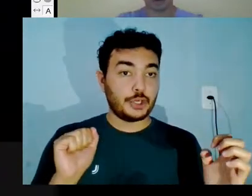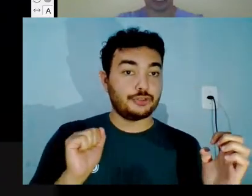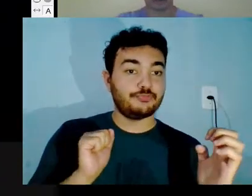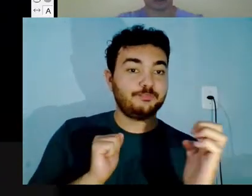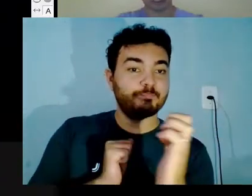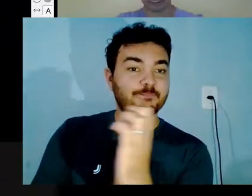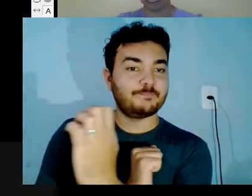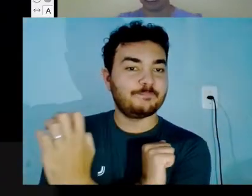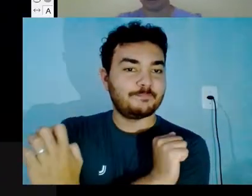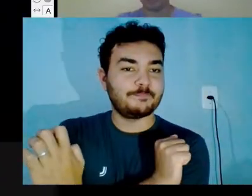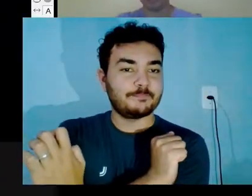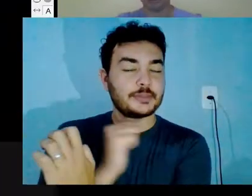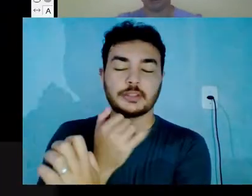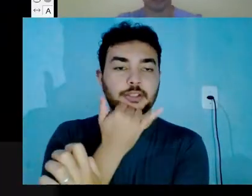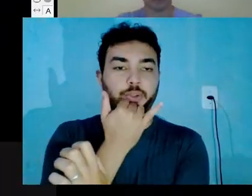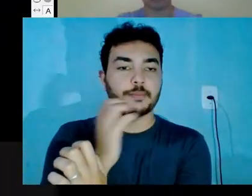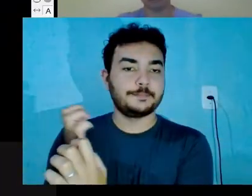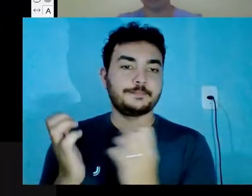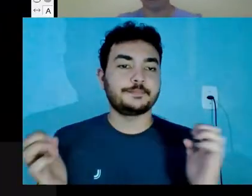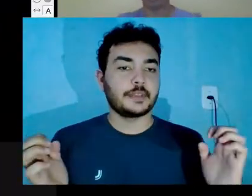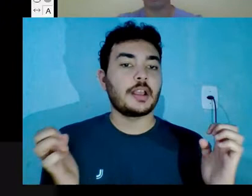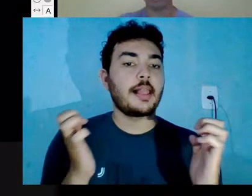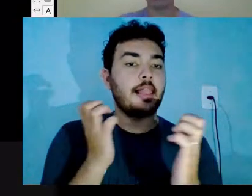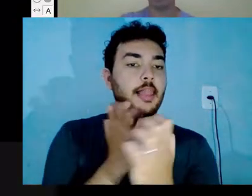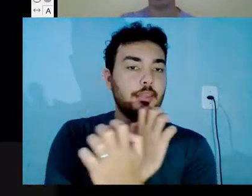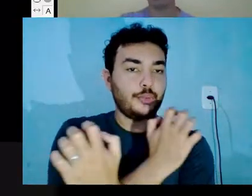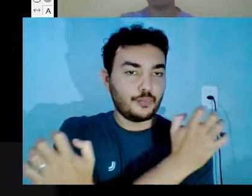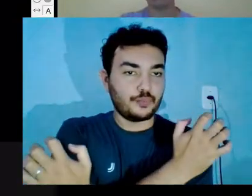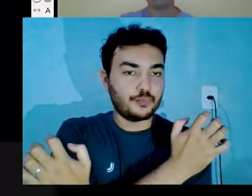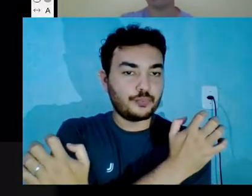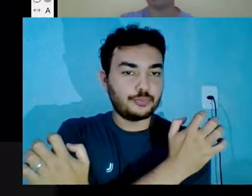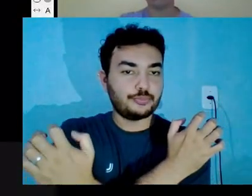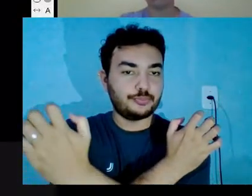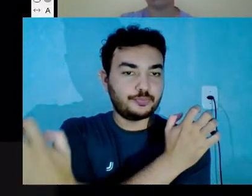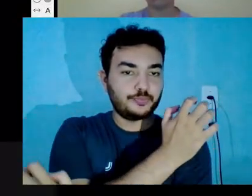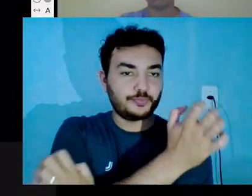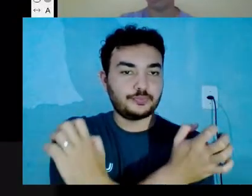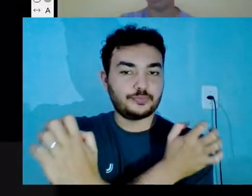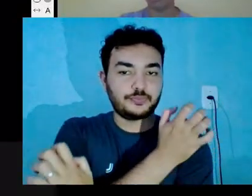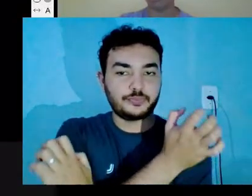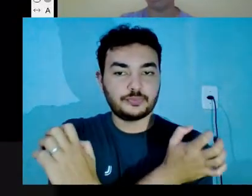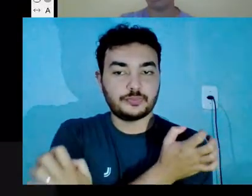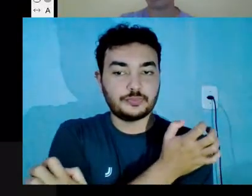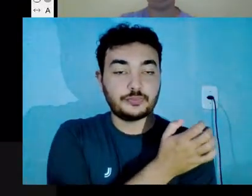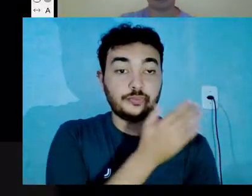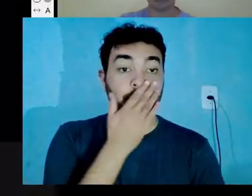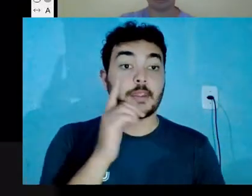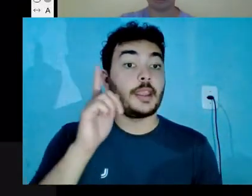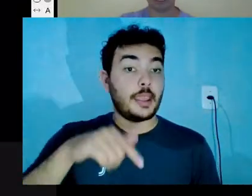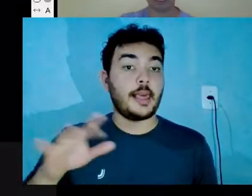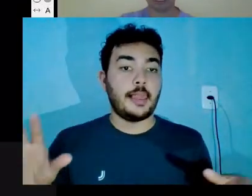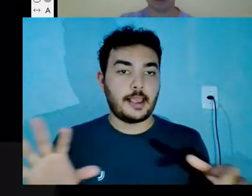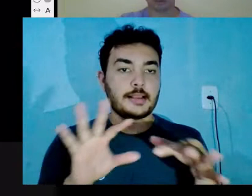o elétron 2 nessa região e o elétron 1 nessa região. Isso quando eles estão fazendo a ligação